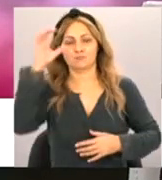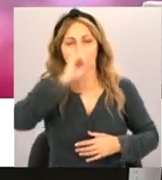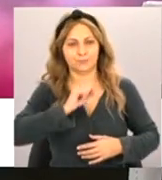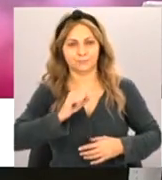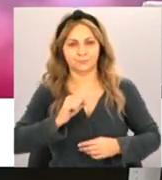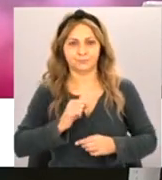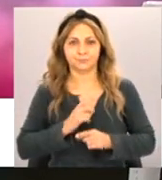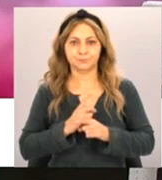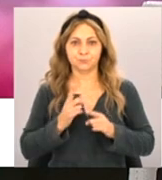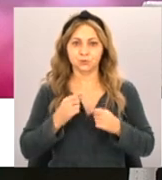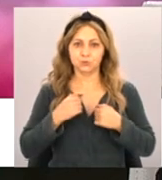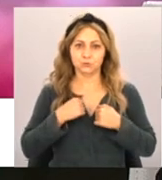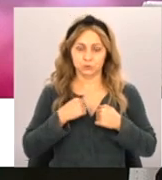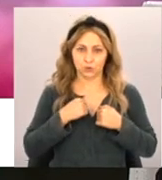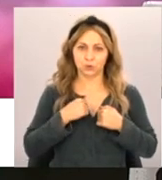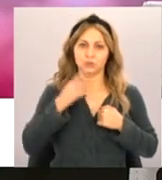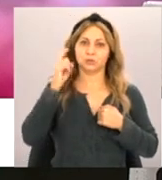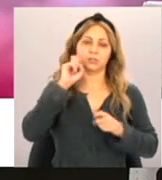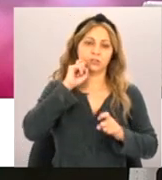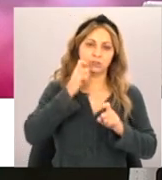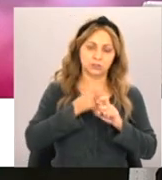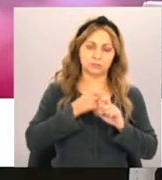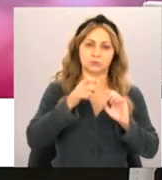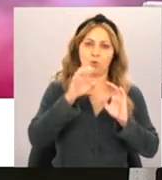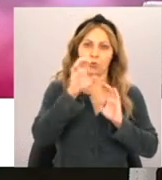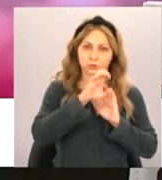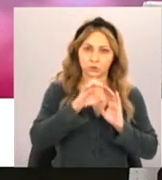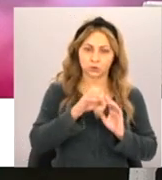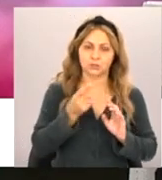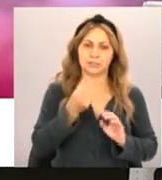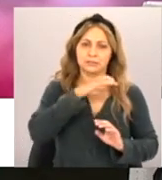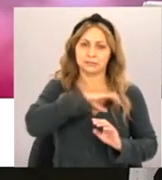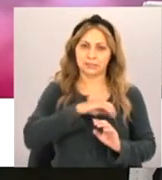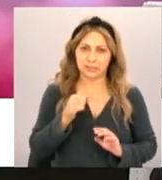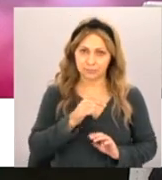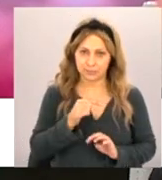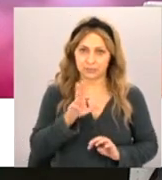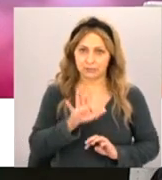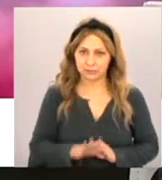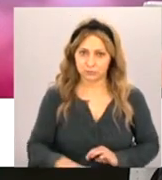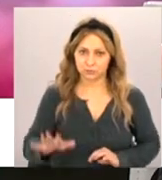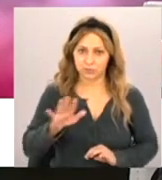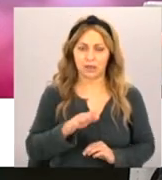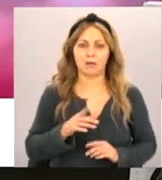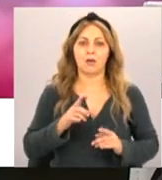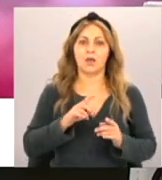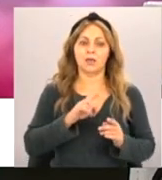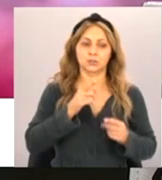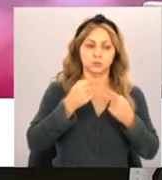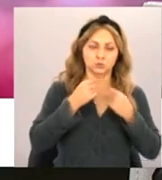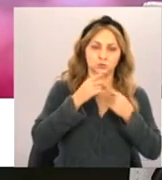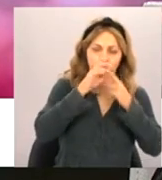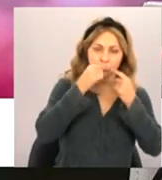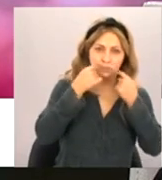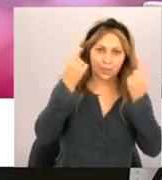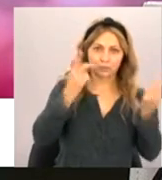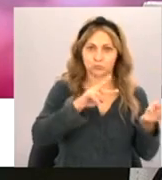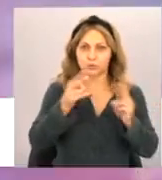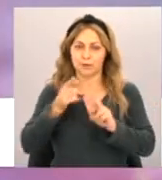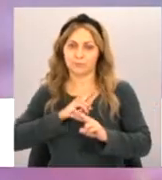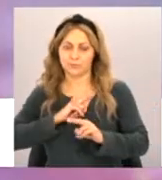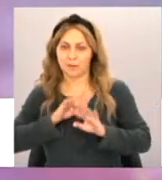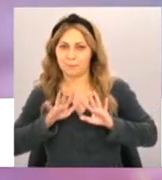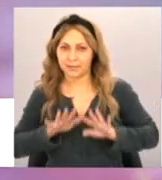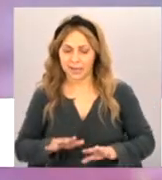impusemos condições de aumento salário mínimo nacional ou de parar e reverter as privatizações questões como os manuais escolares